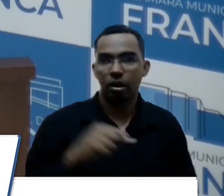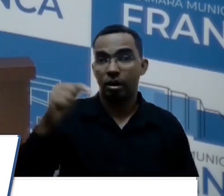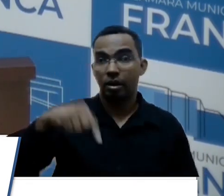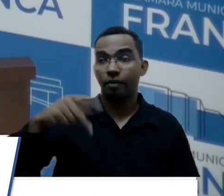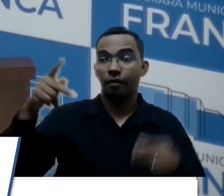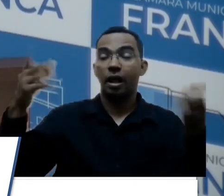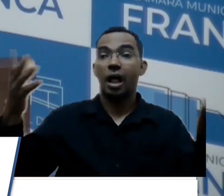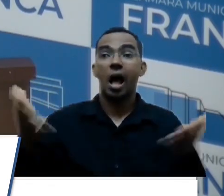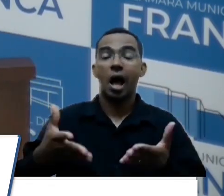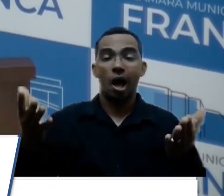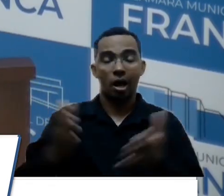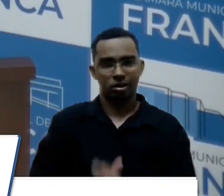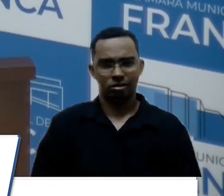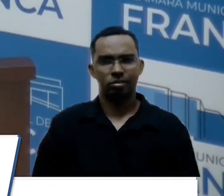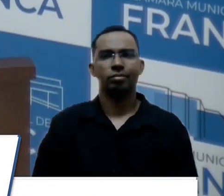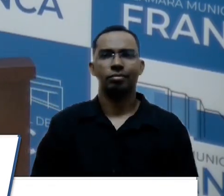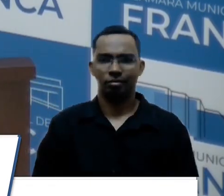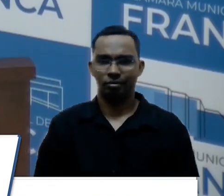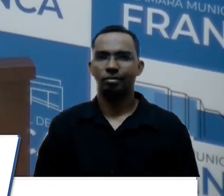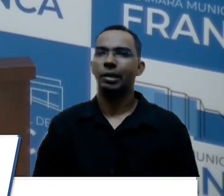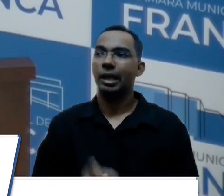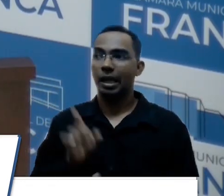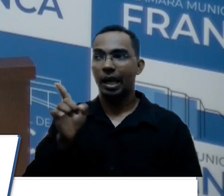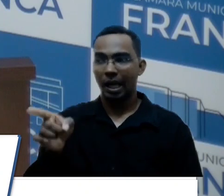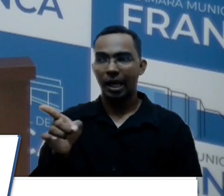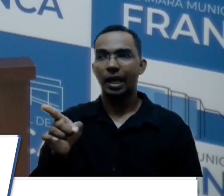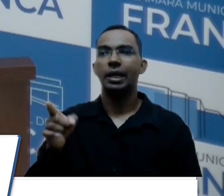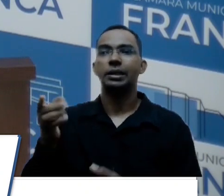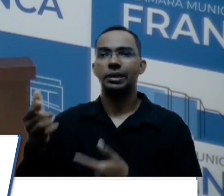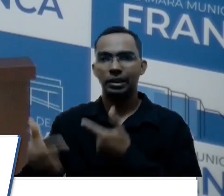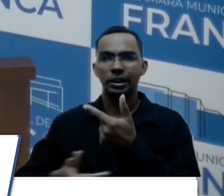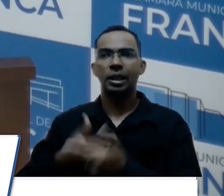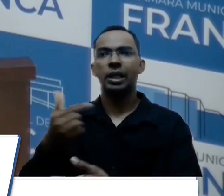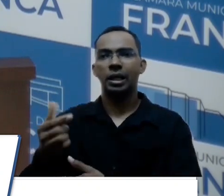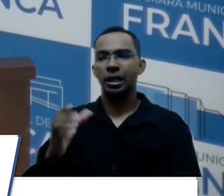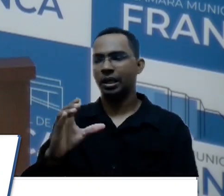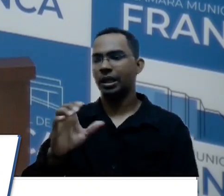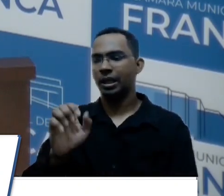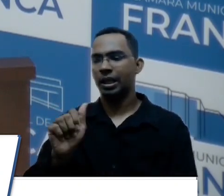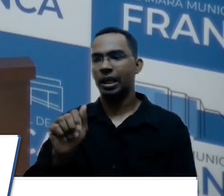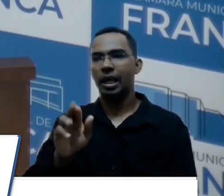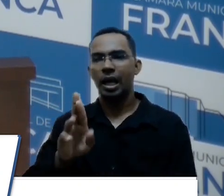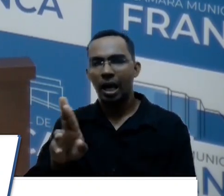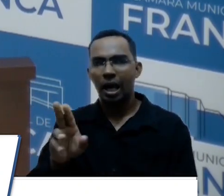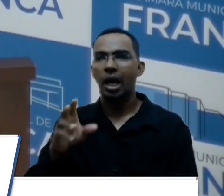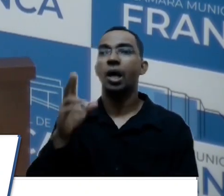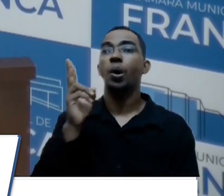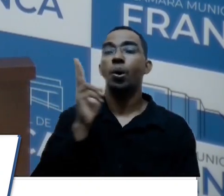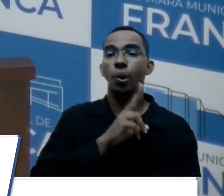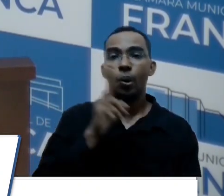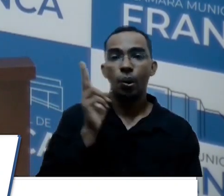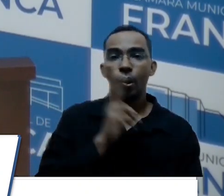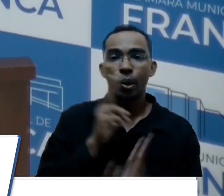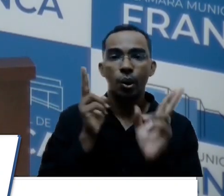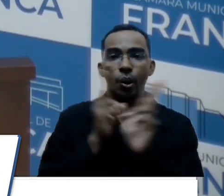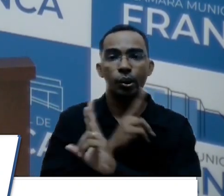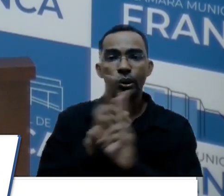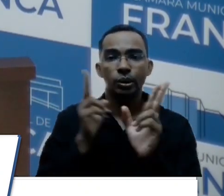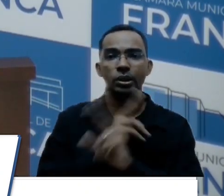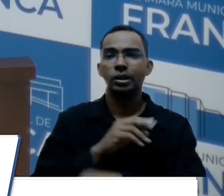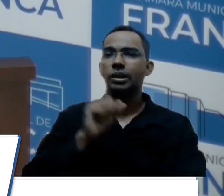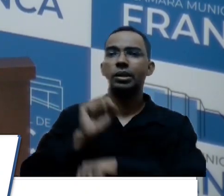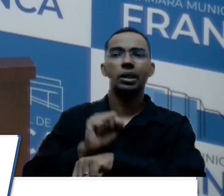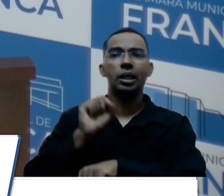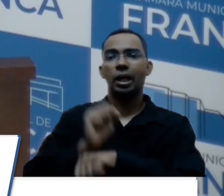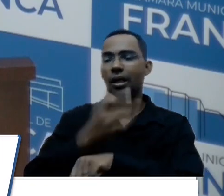agora. É esse que é o trabalho da CEAR. É urgente. É para não deixar as pessoas